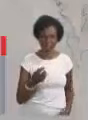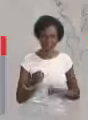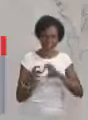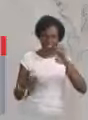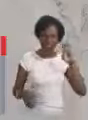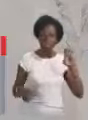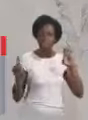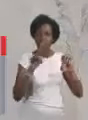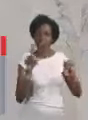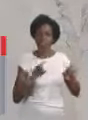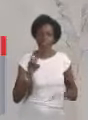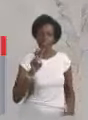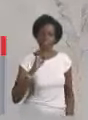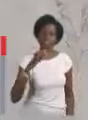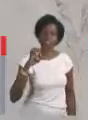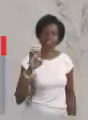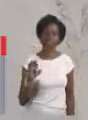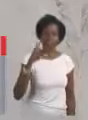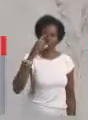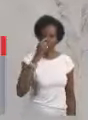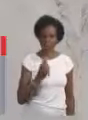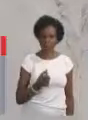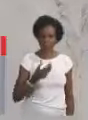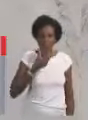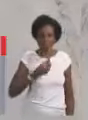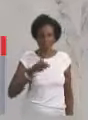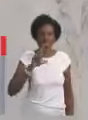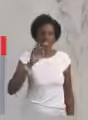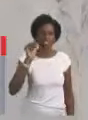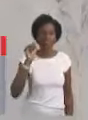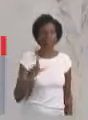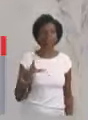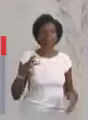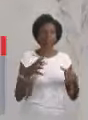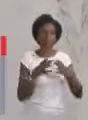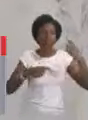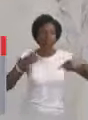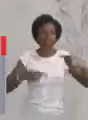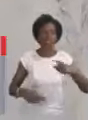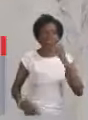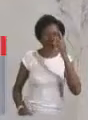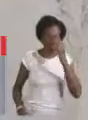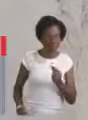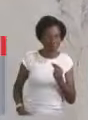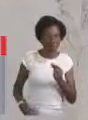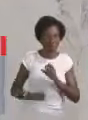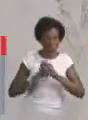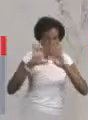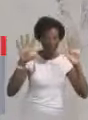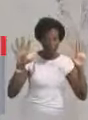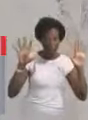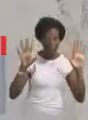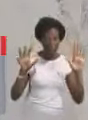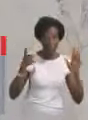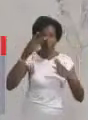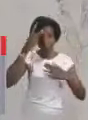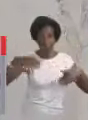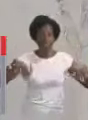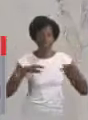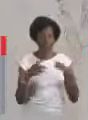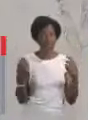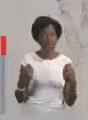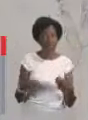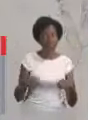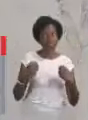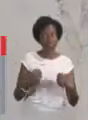do óculos sempre foi Um Homem Leal aqui as políticas do álcool Então vamos fazer esses esclarecimentos que a população